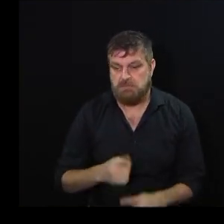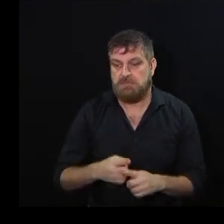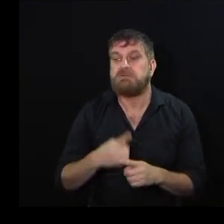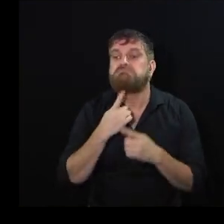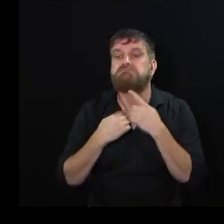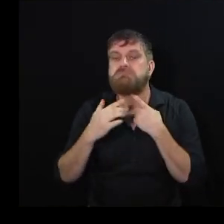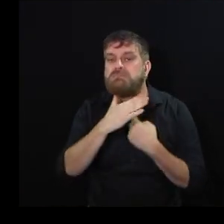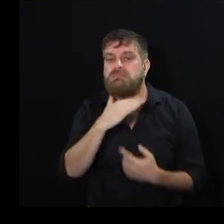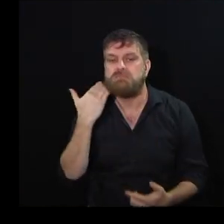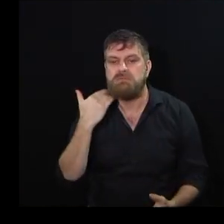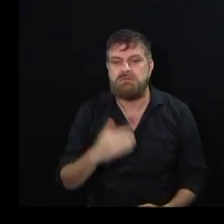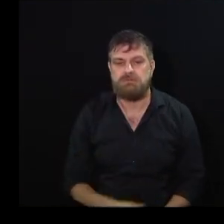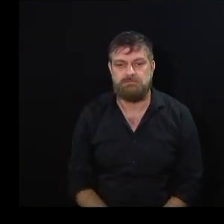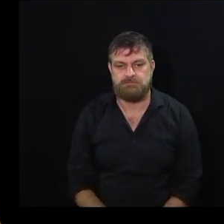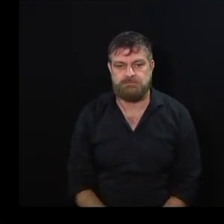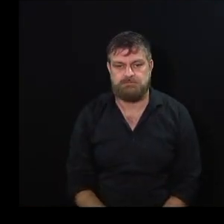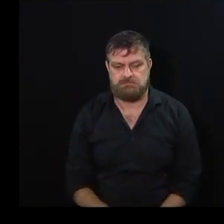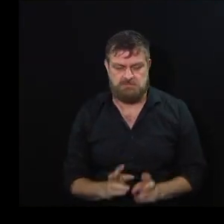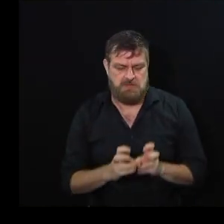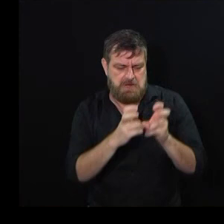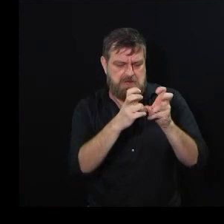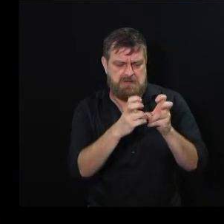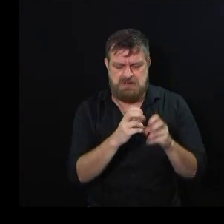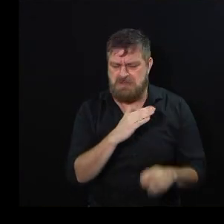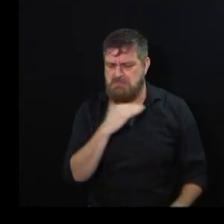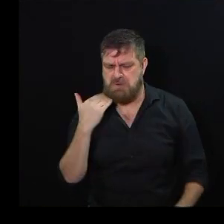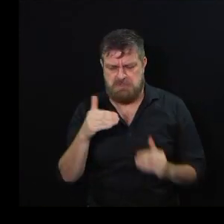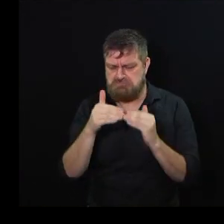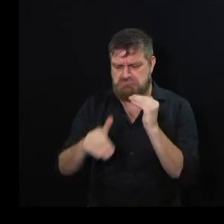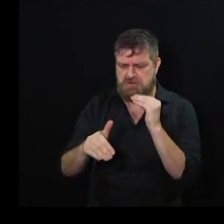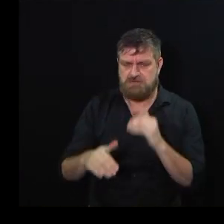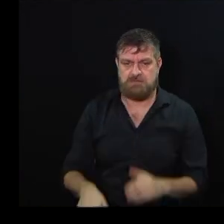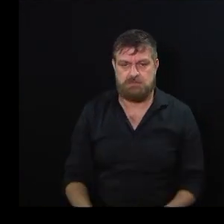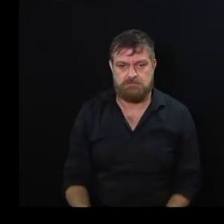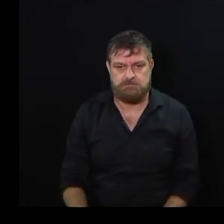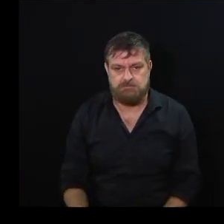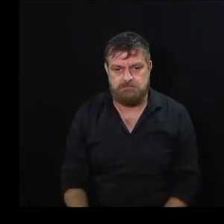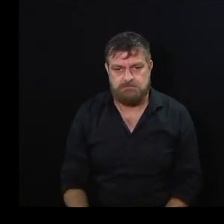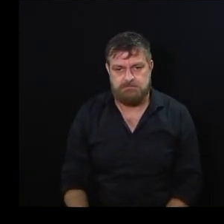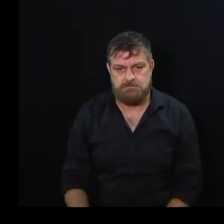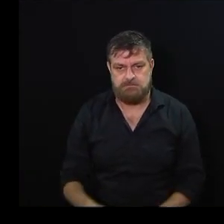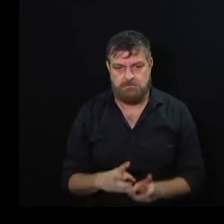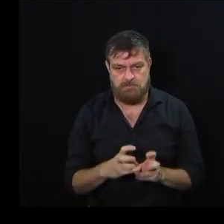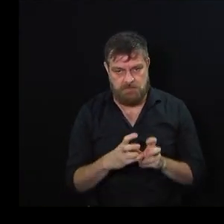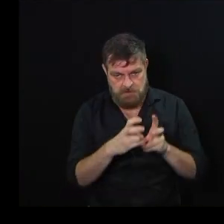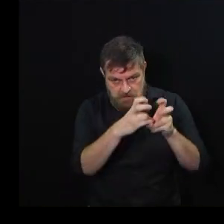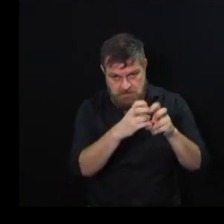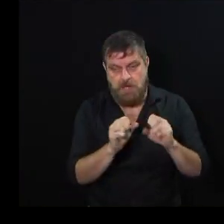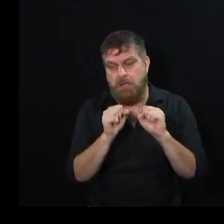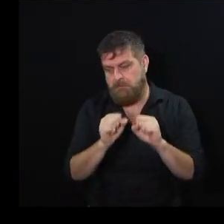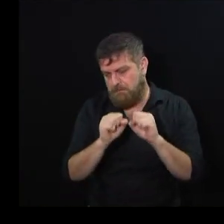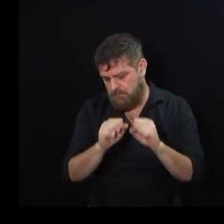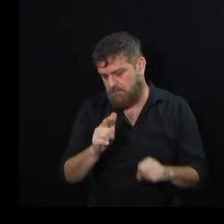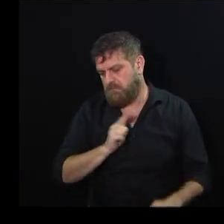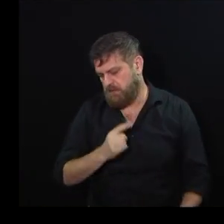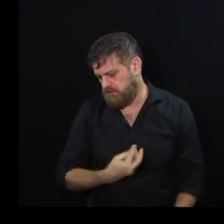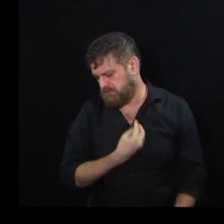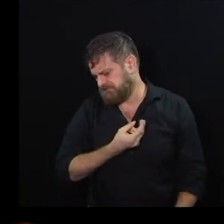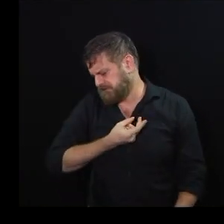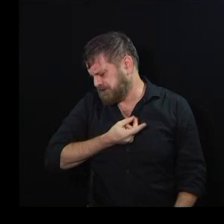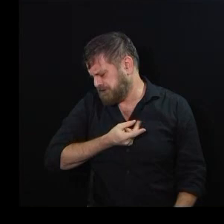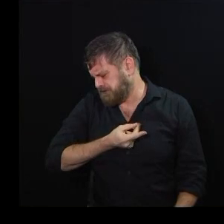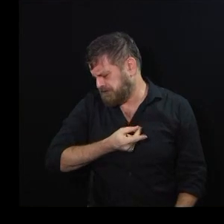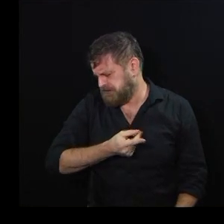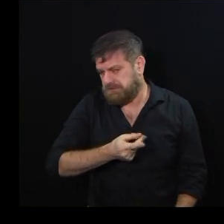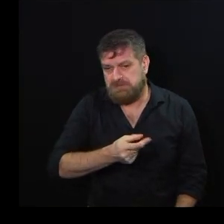ver com o negócio de câncer, é morte. Câncer não é morte. Câncer você pode conviver com ele, sabe logo. Isso